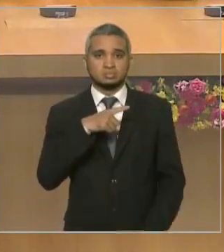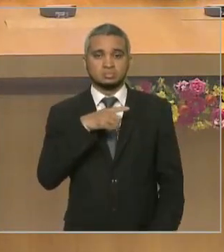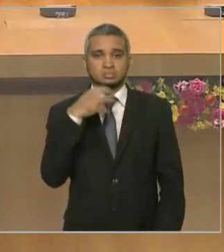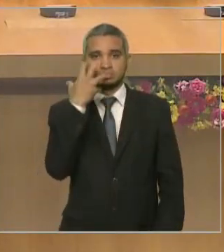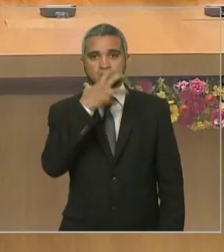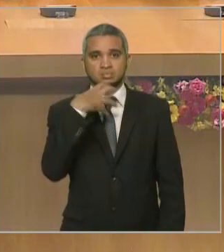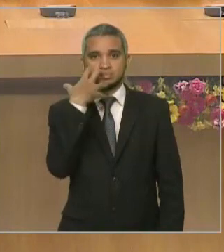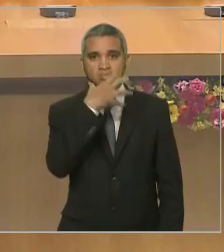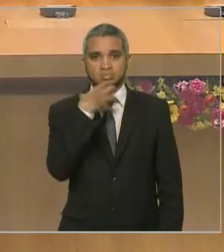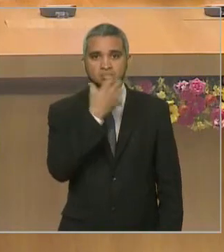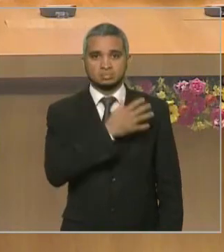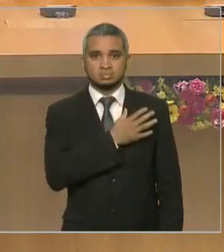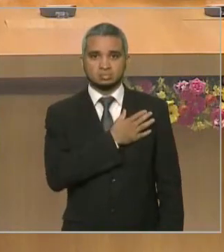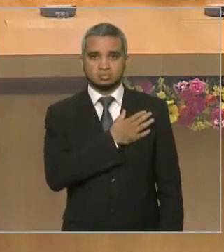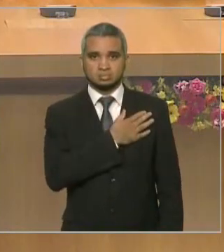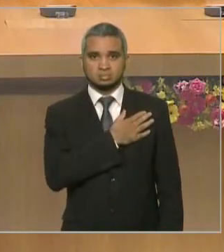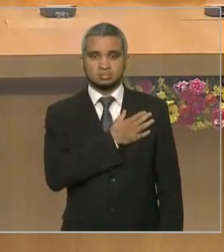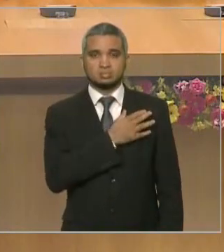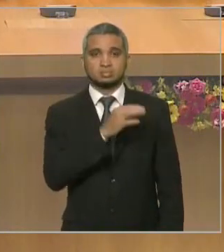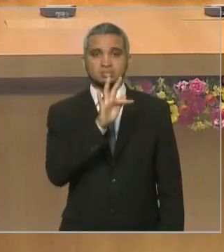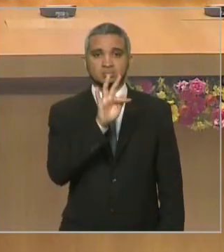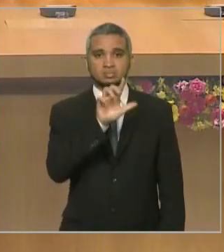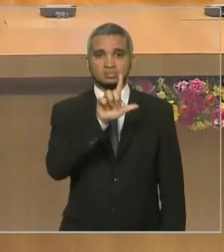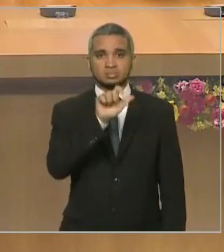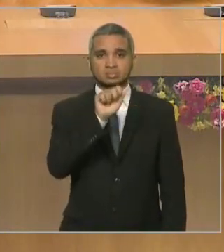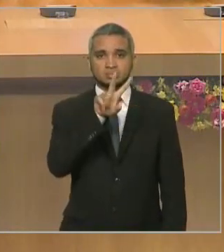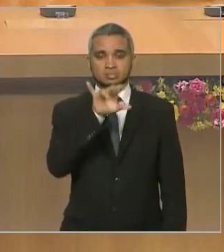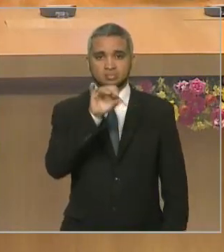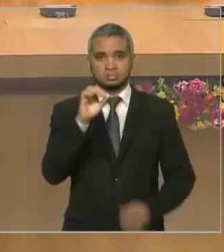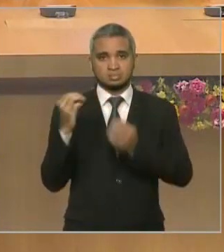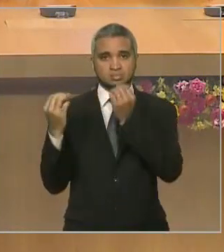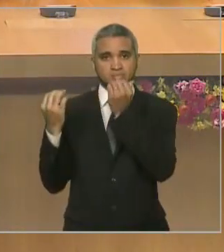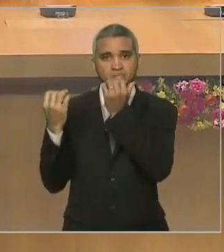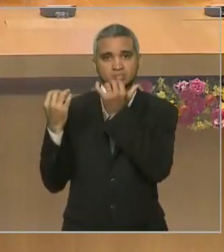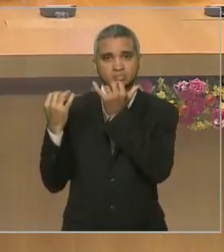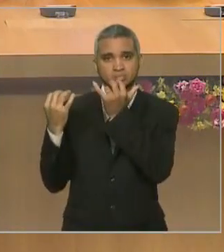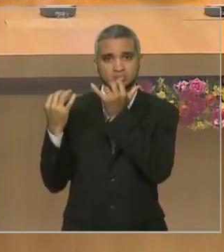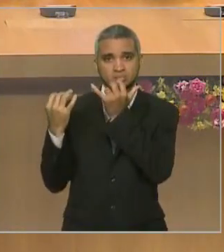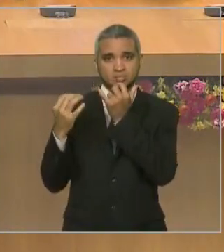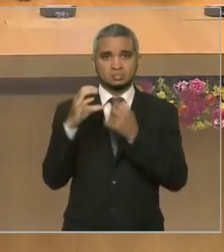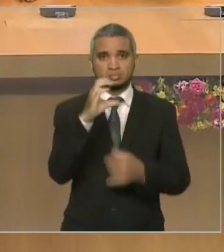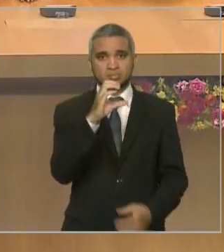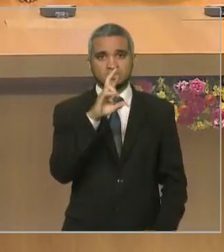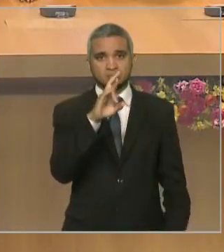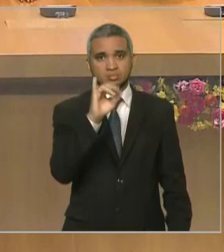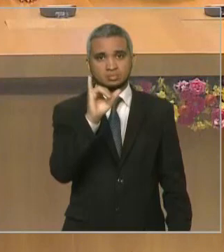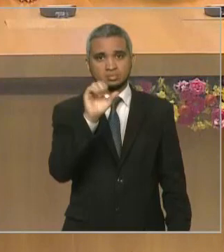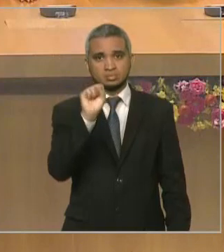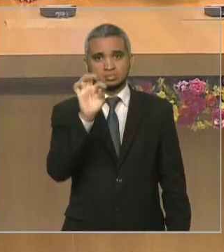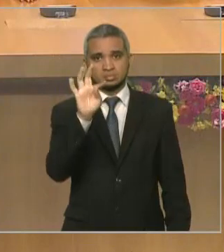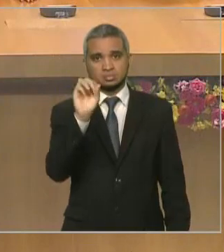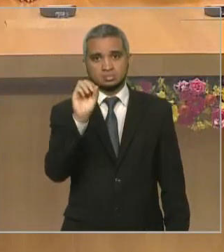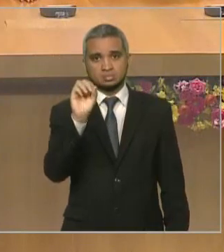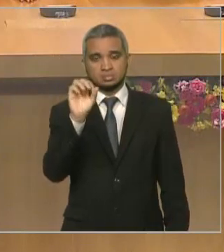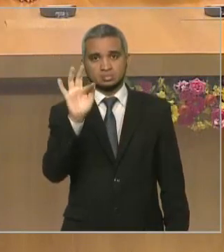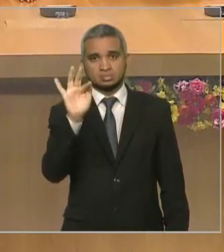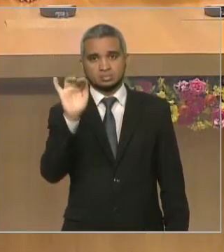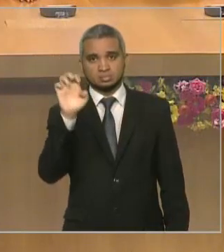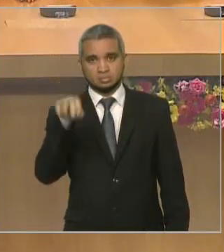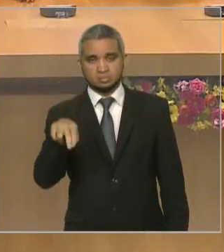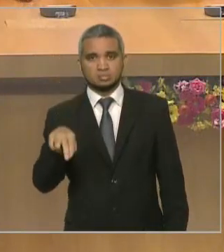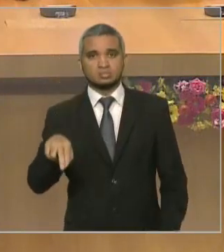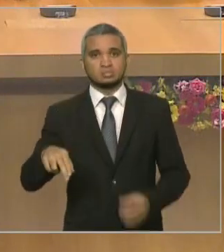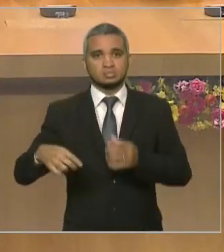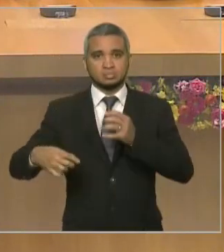Pinto, na flauta transversal, Christopher Pinto Nascimento, no violoncelo e Kelvin